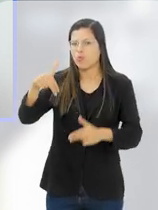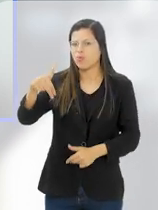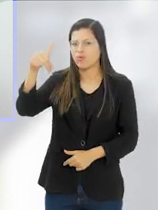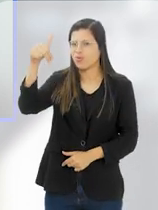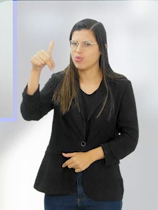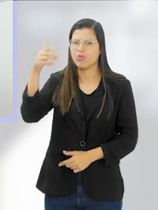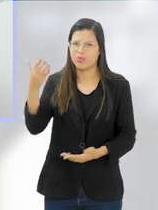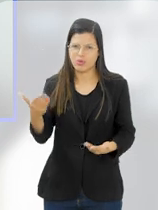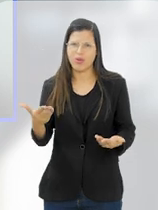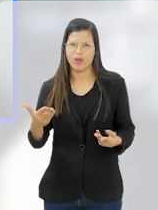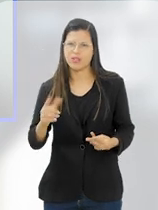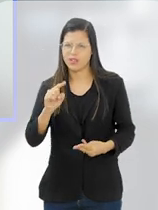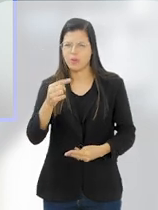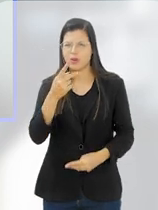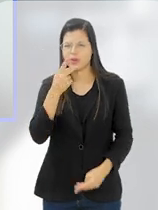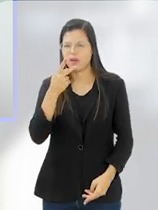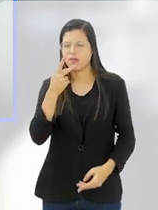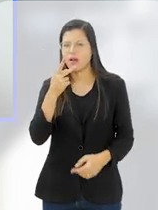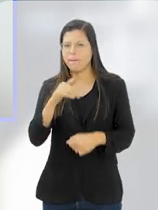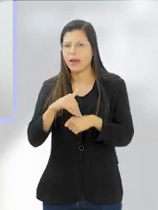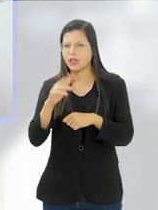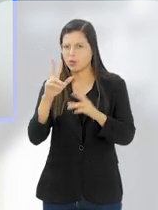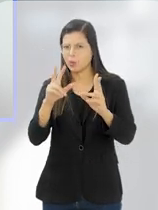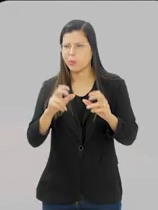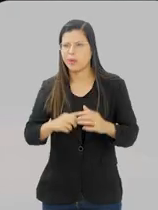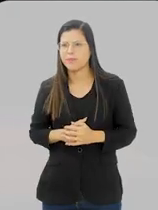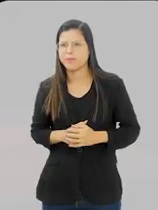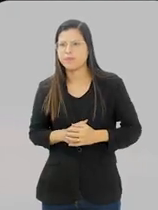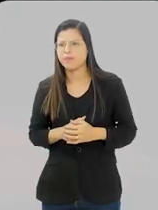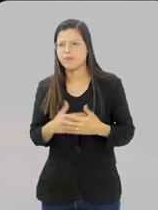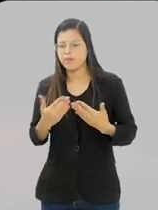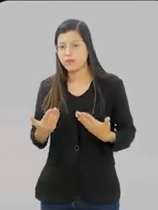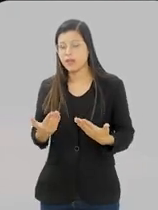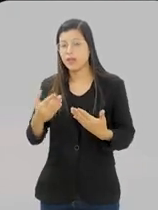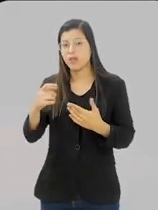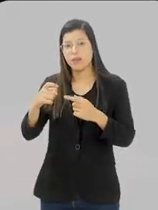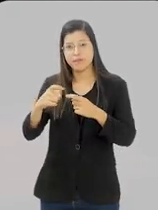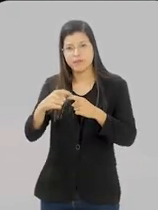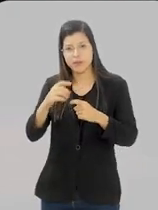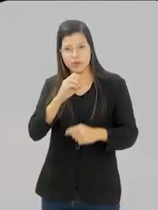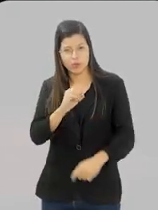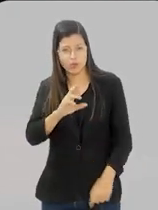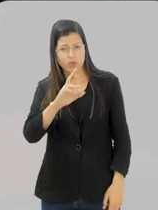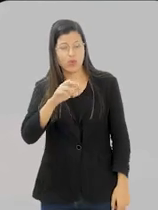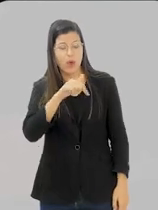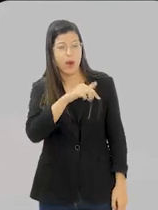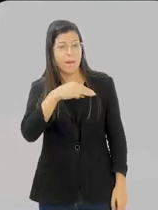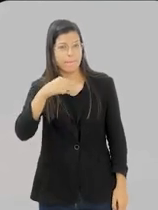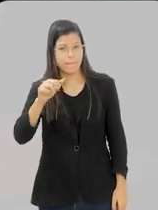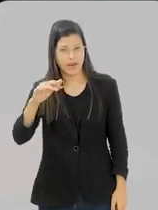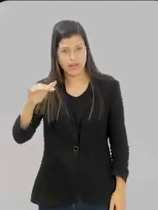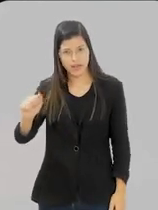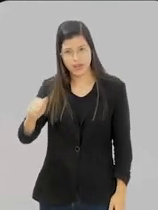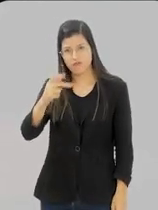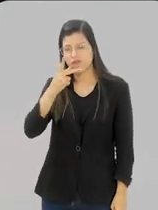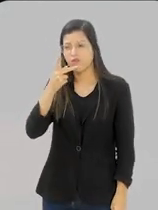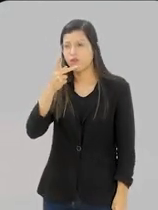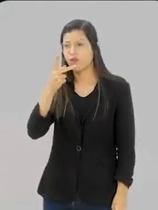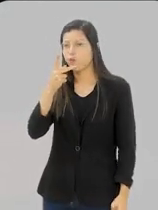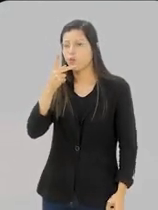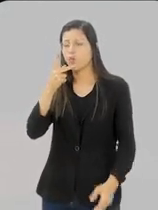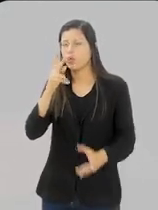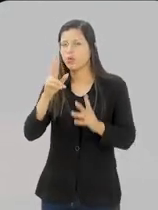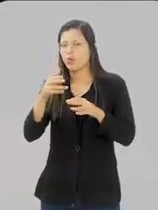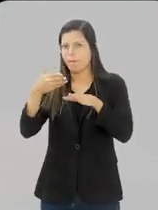por exemplo, né? Acho que a gente pode falar mais disso. Doutor Daniel, a Maria chegou a falar sobre